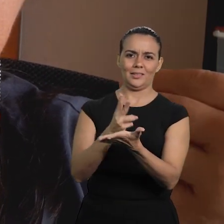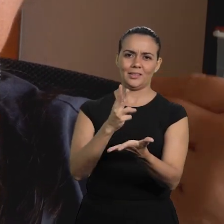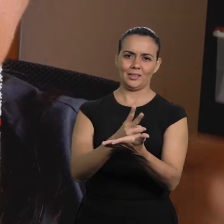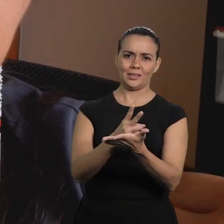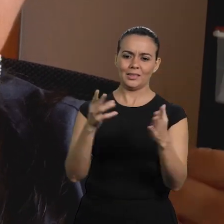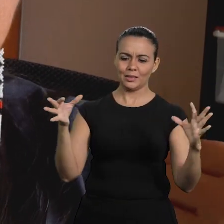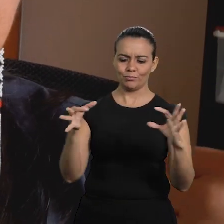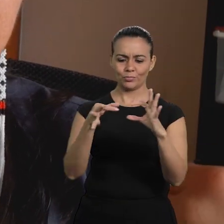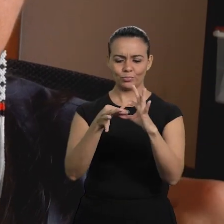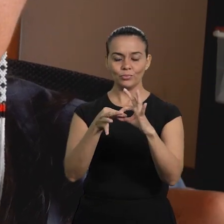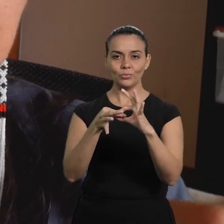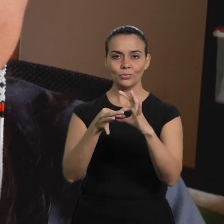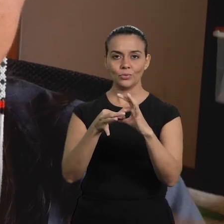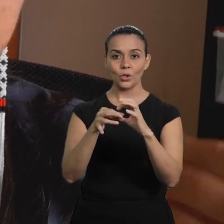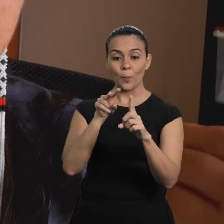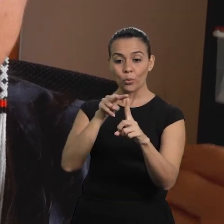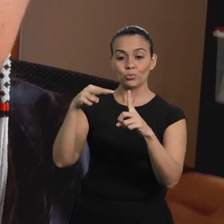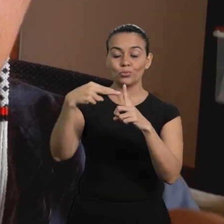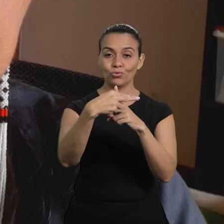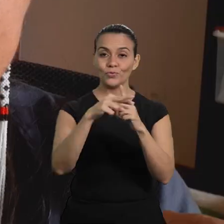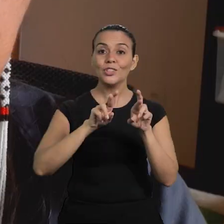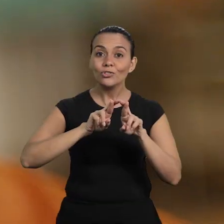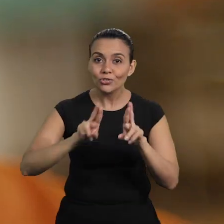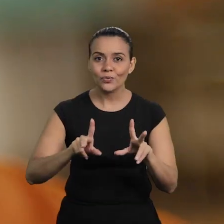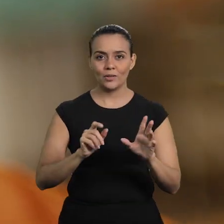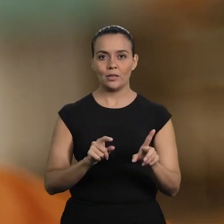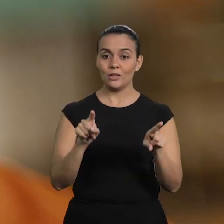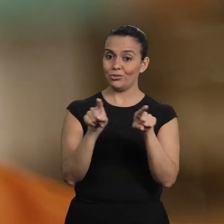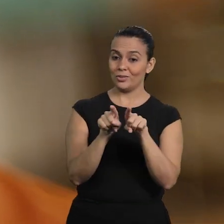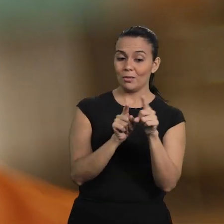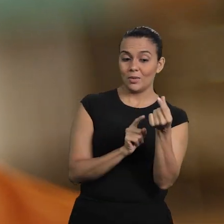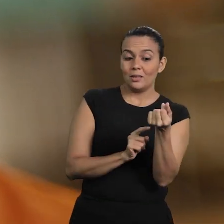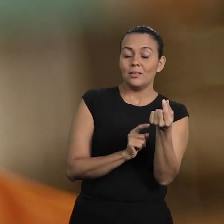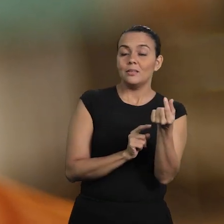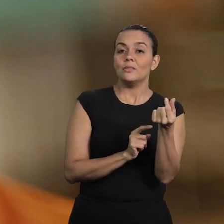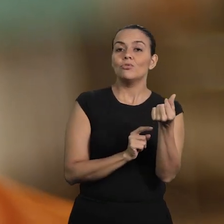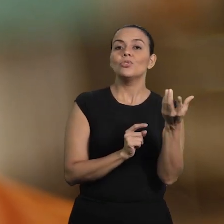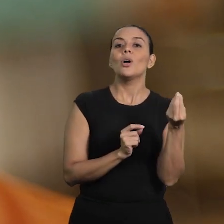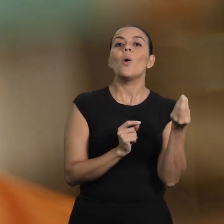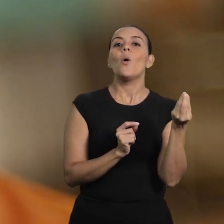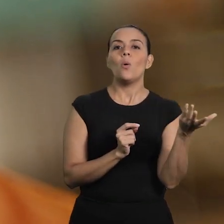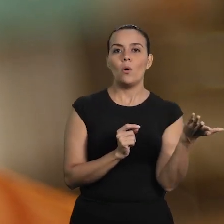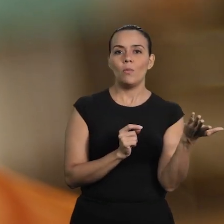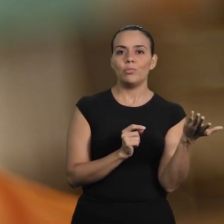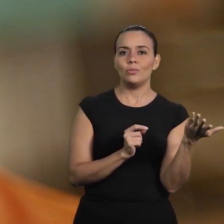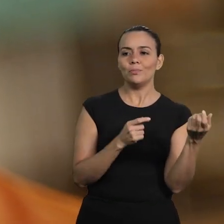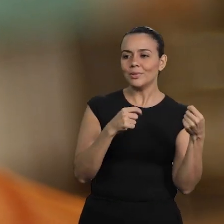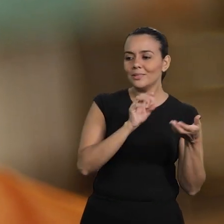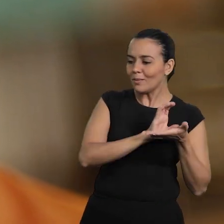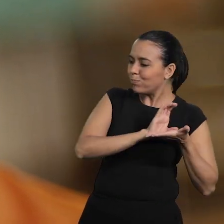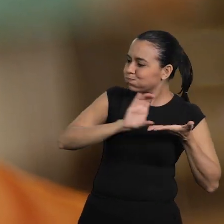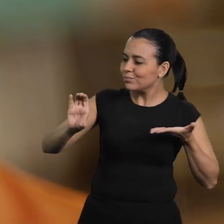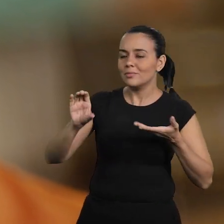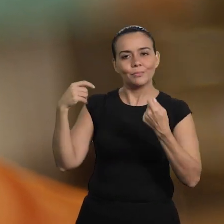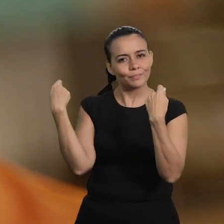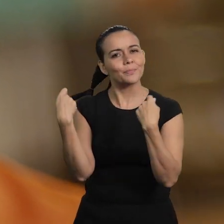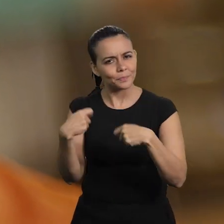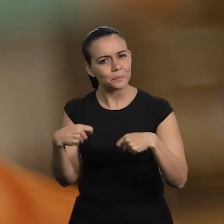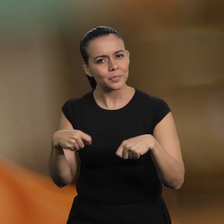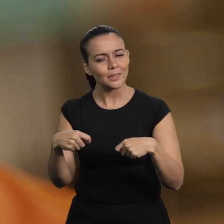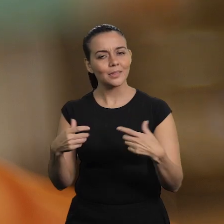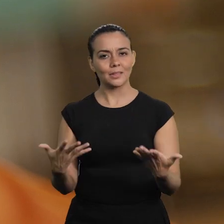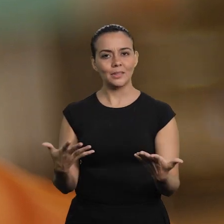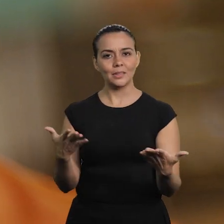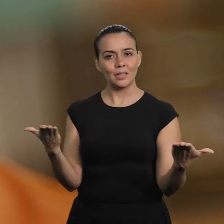mesma lente de visão de desenvolvimento econômico que a gente olha para o restante do país e para o que se fez até agora.